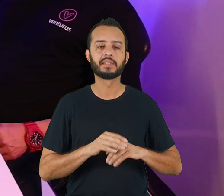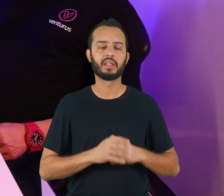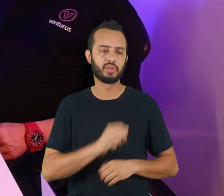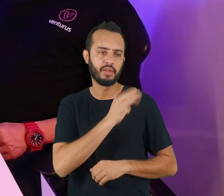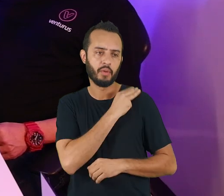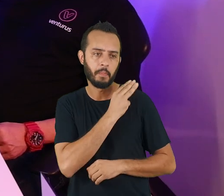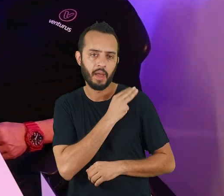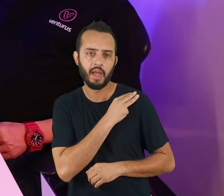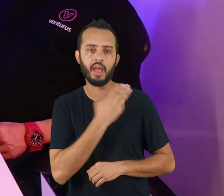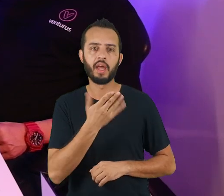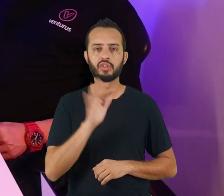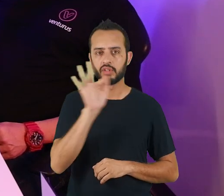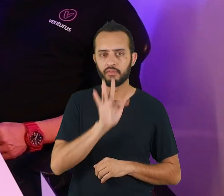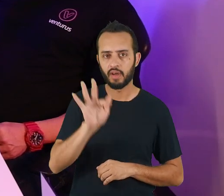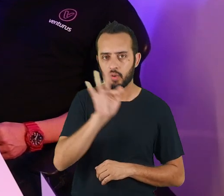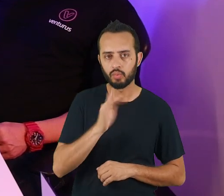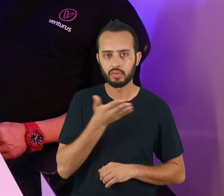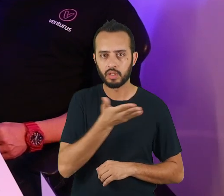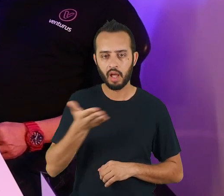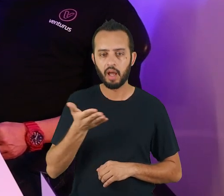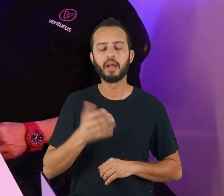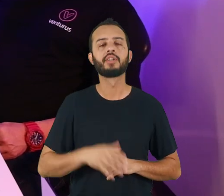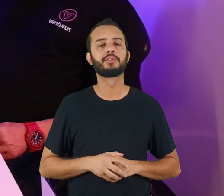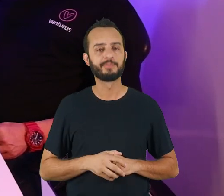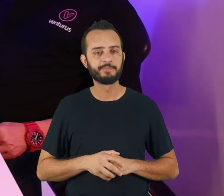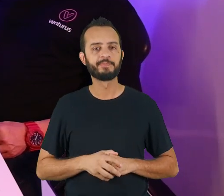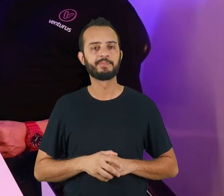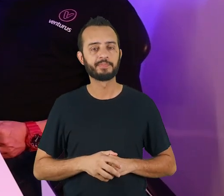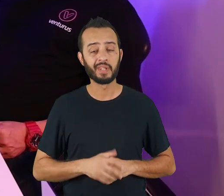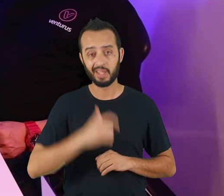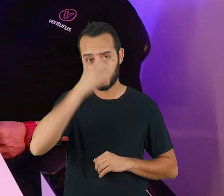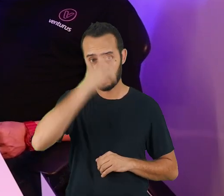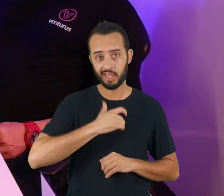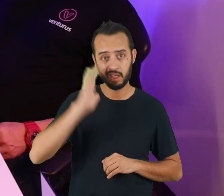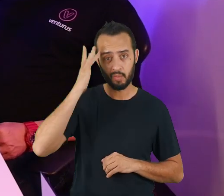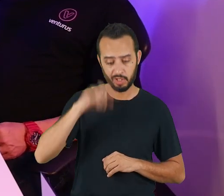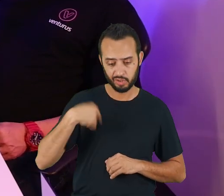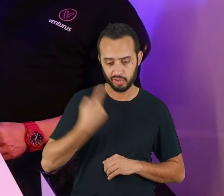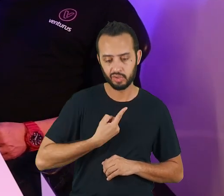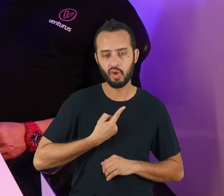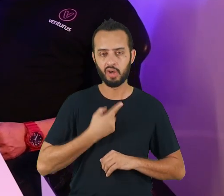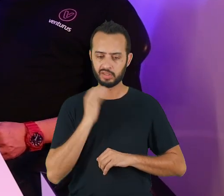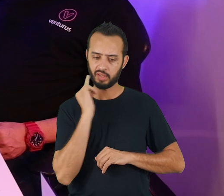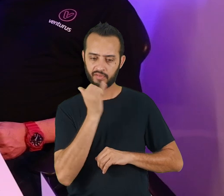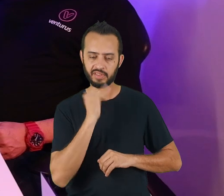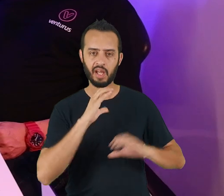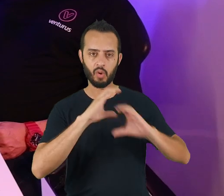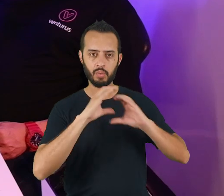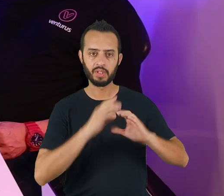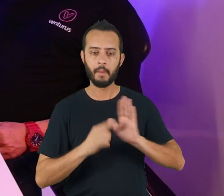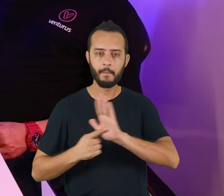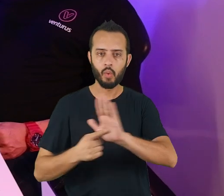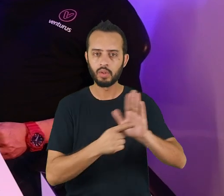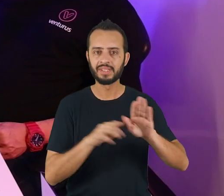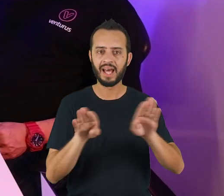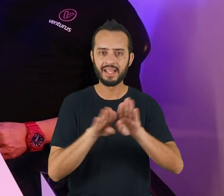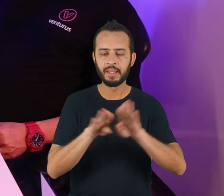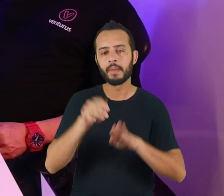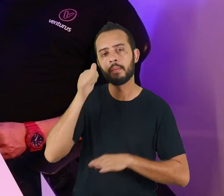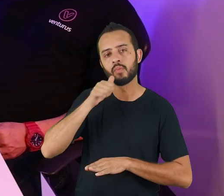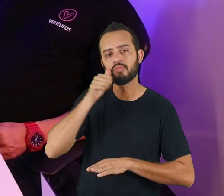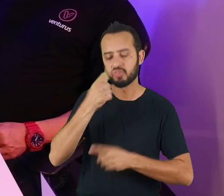no nível médio ou na na faculdade né então assim eh eu acho que a gente falar a gente comunicar também mostrar